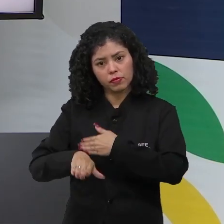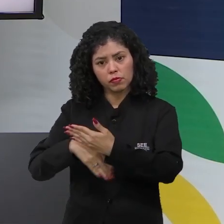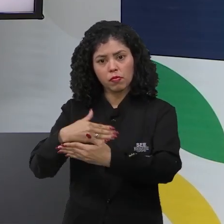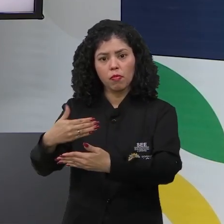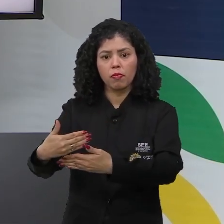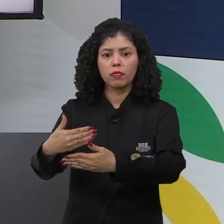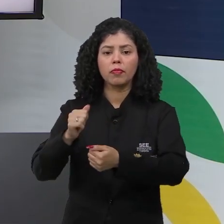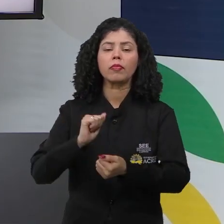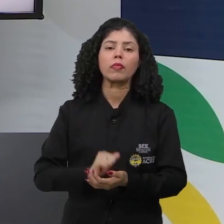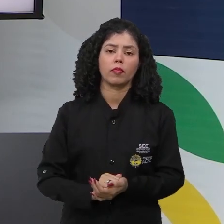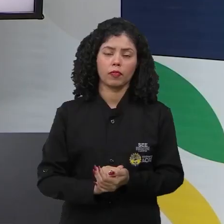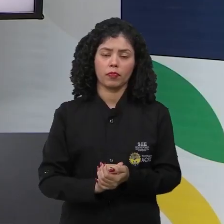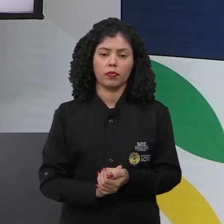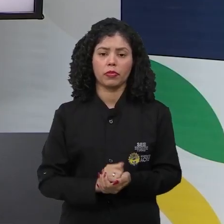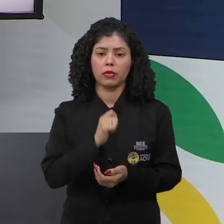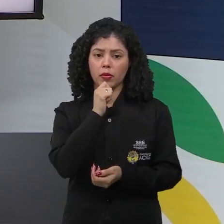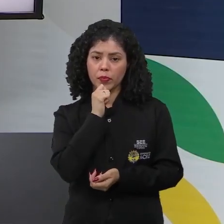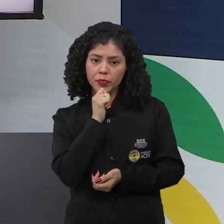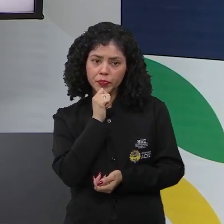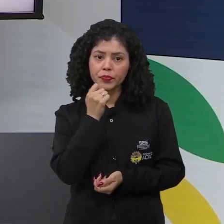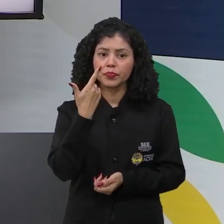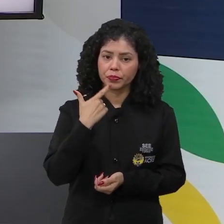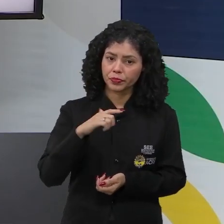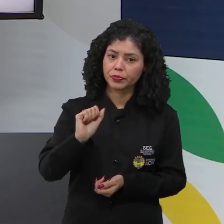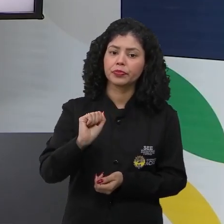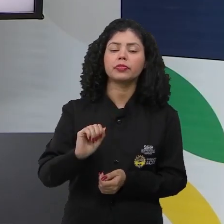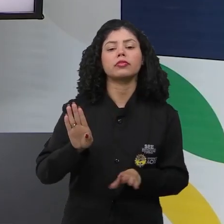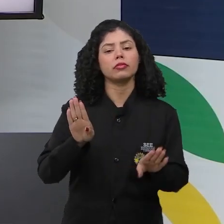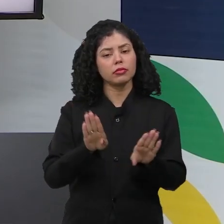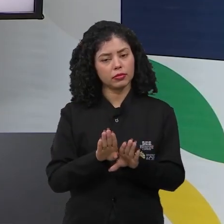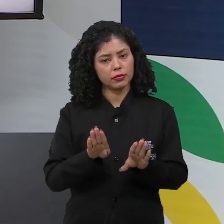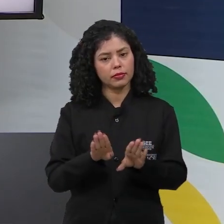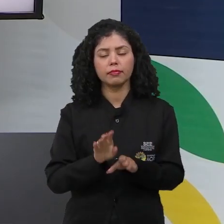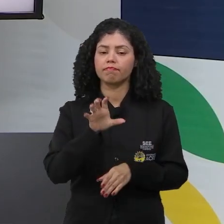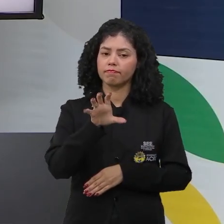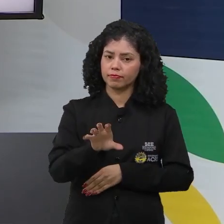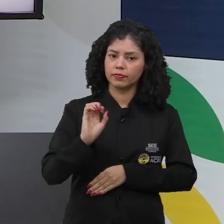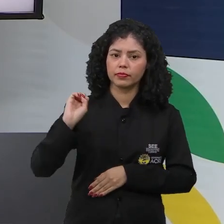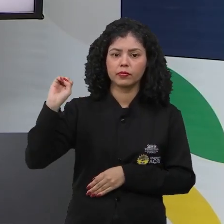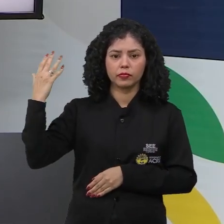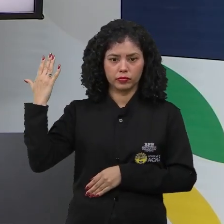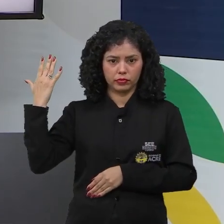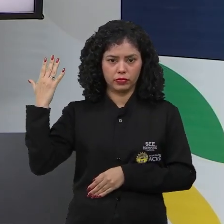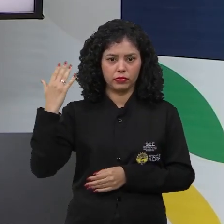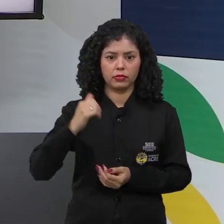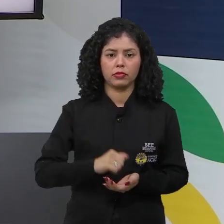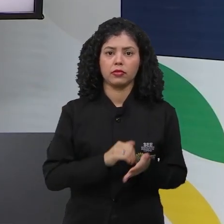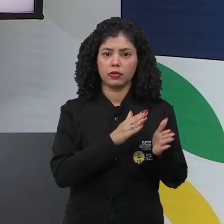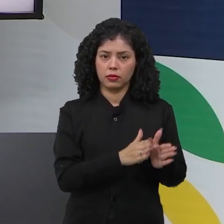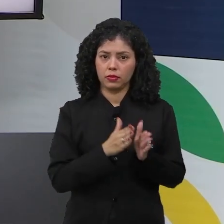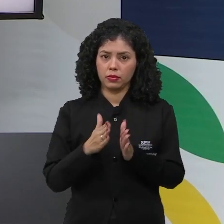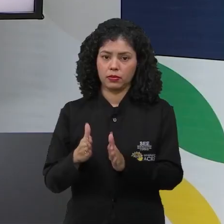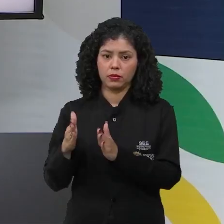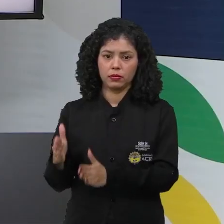de crescimento. A língua, ela também funciona dessa forma. A gente vai passando